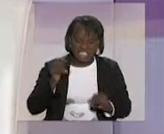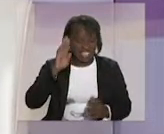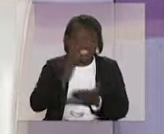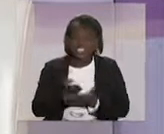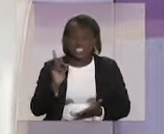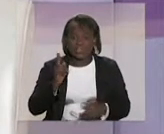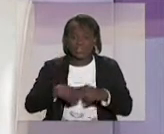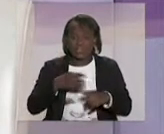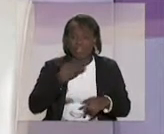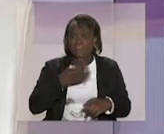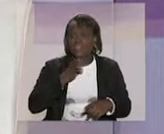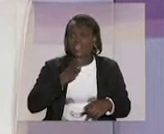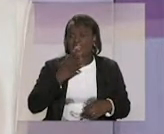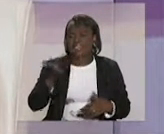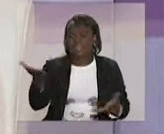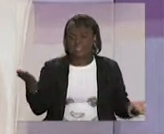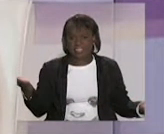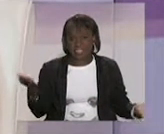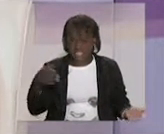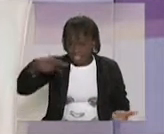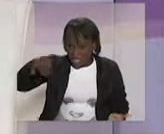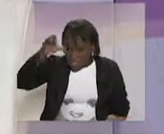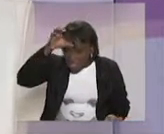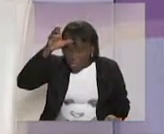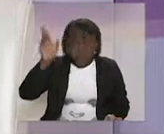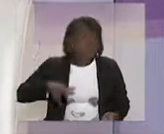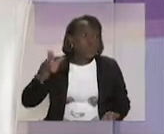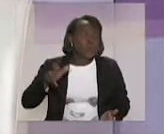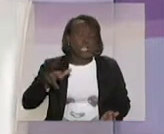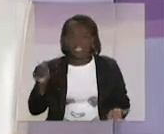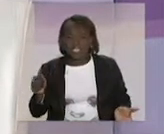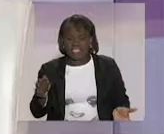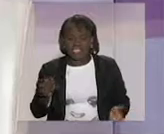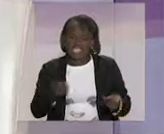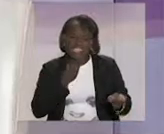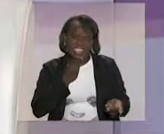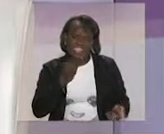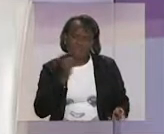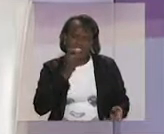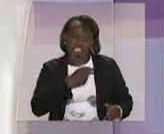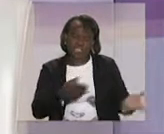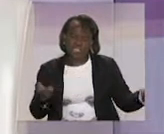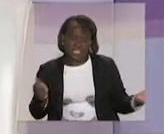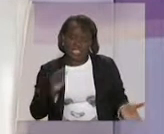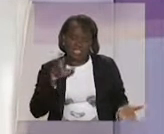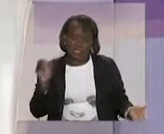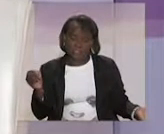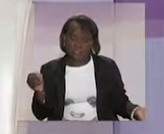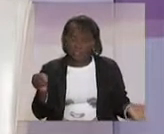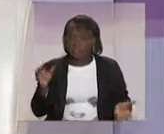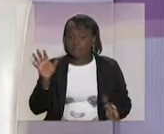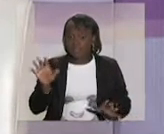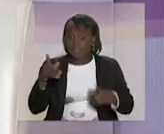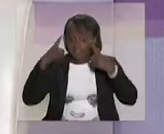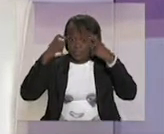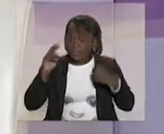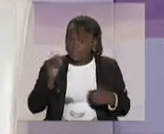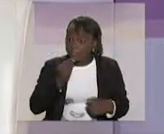tratar de um homem conhecido, o seu tio jamais faria isso. Claro, você está mentindo. E, assim, às vezes, mesmo quando a violência é